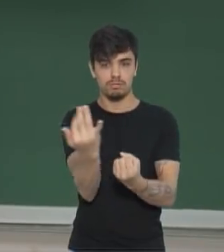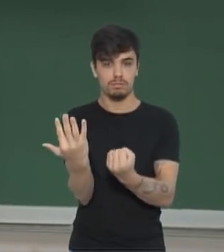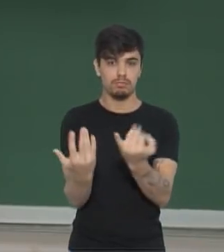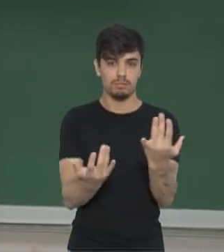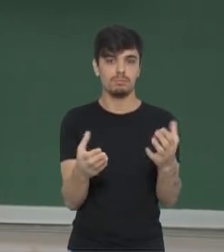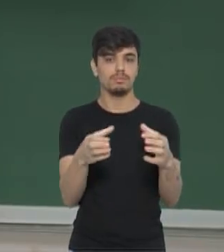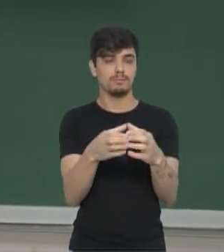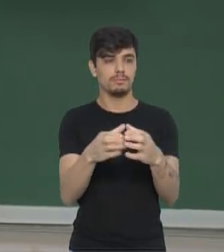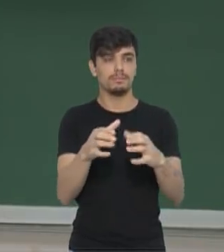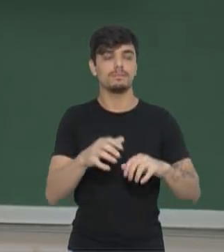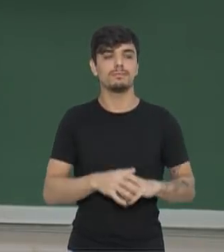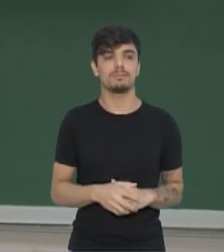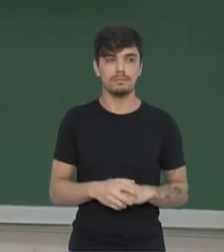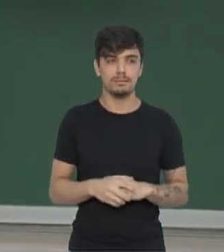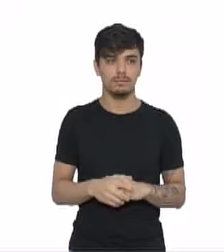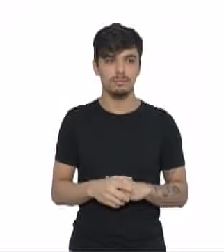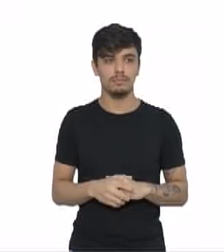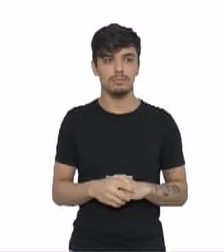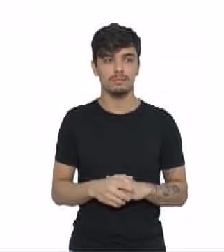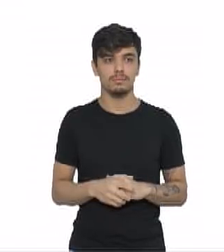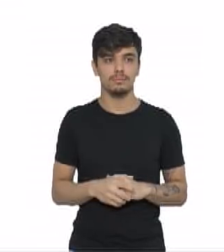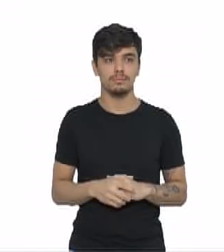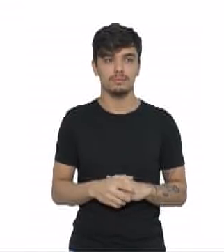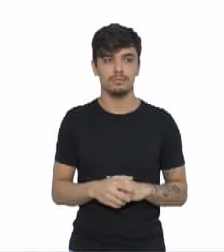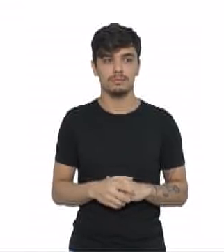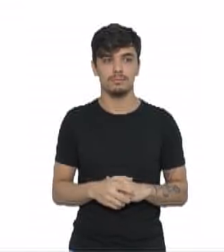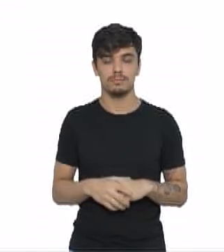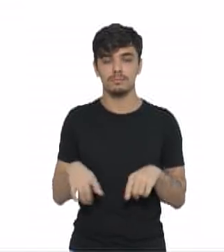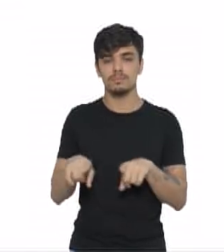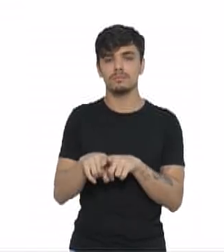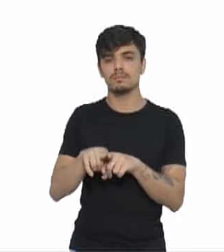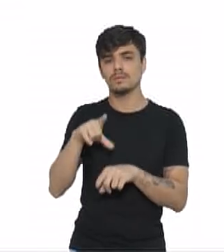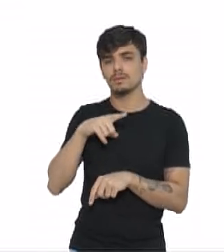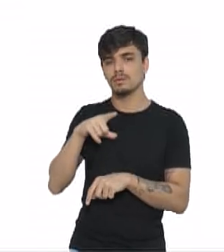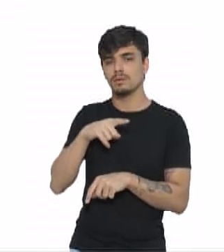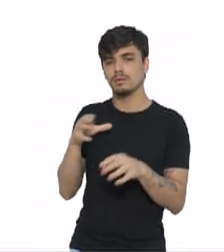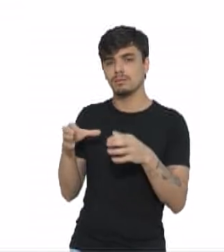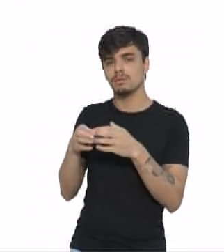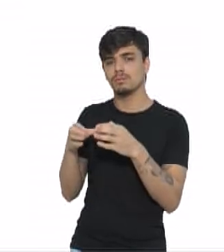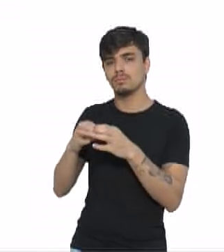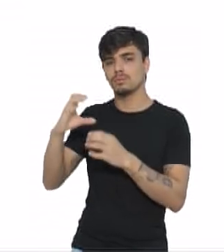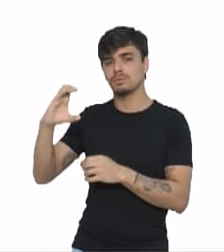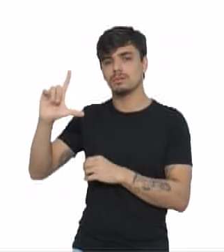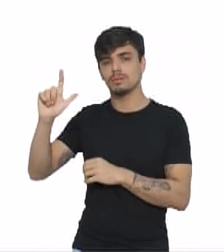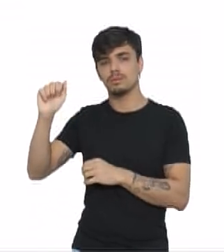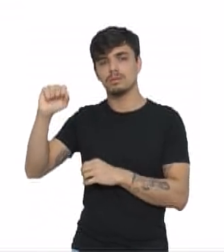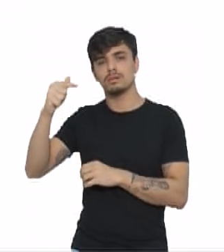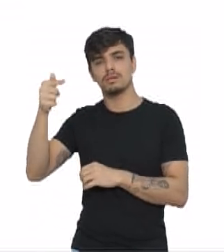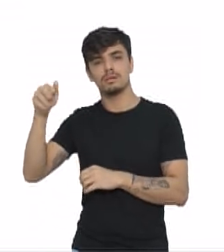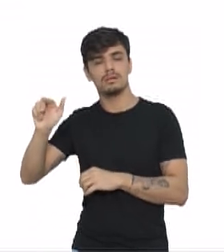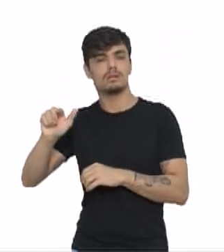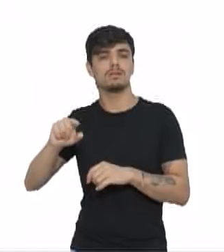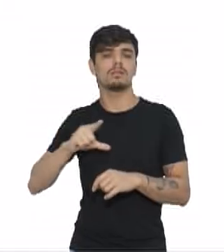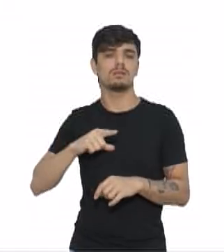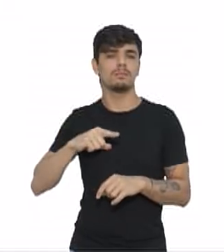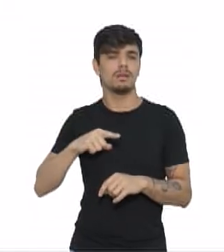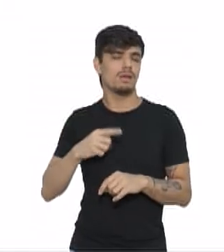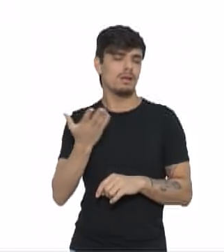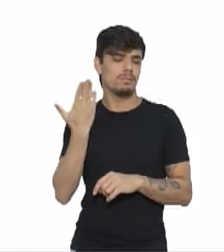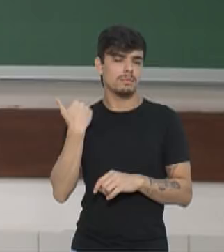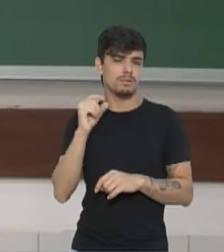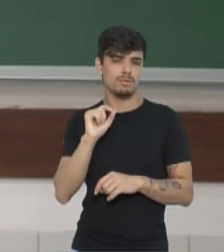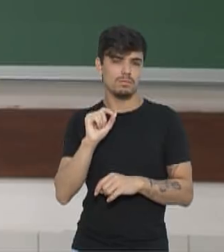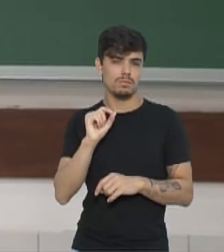E também aí, como eu falei, eles organizavam-se em clãs, grupos de pessoas que geralmente eles acreditavam que eles descendiam de um passado comum,